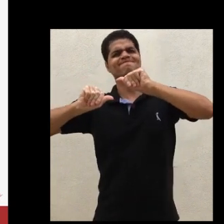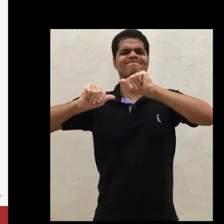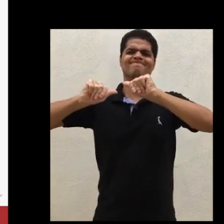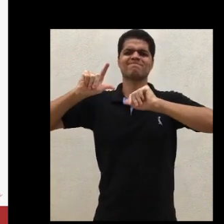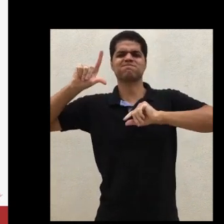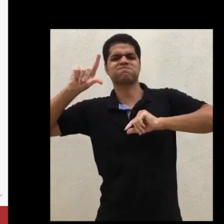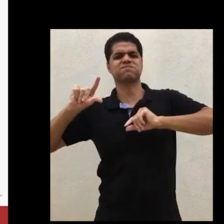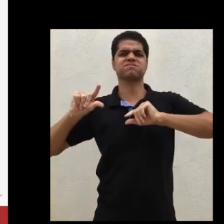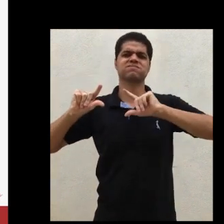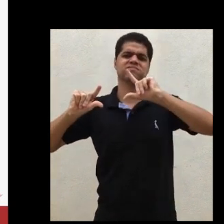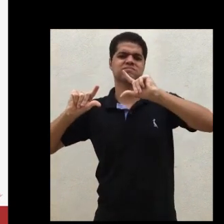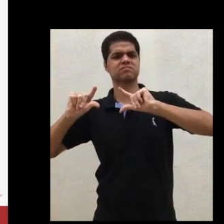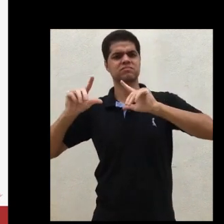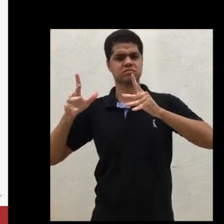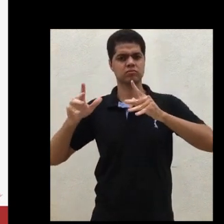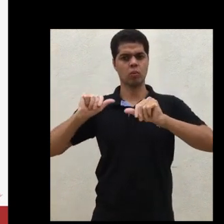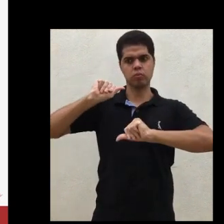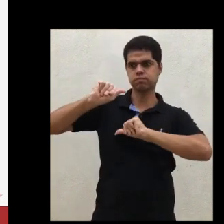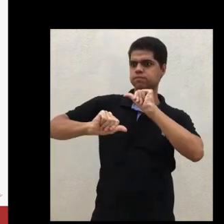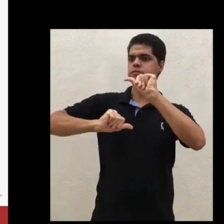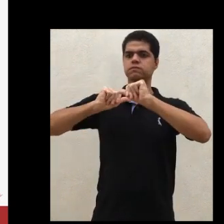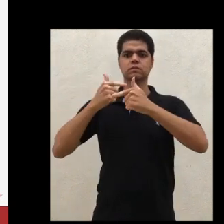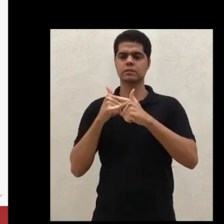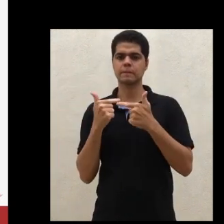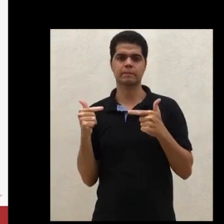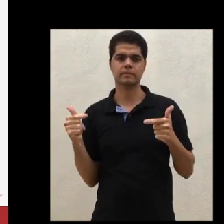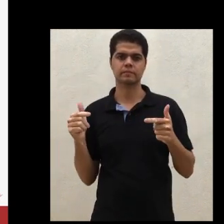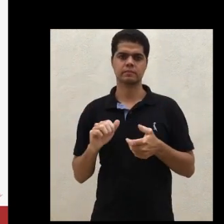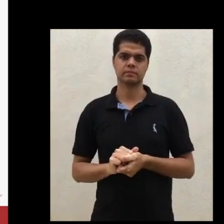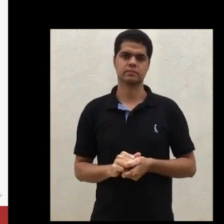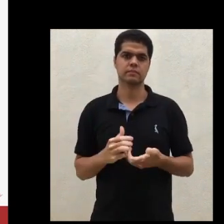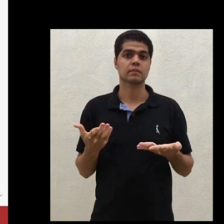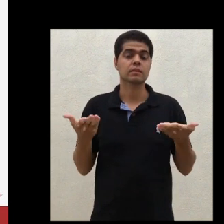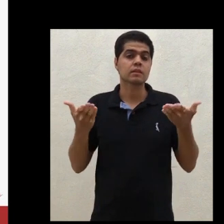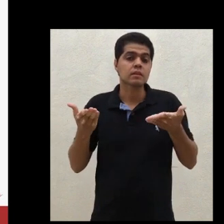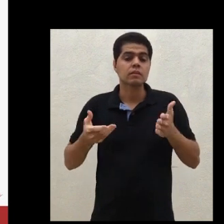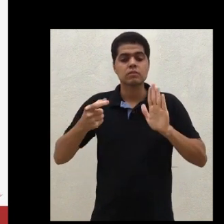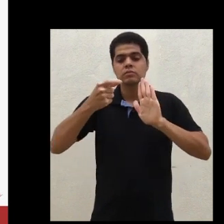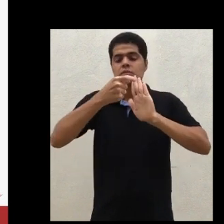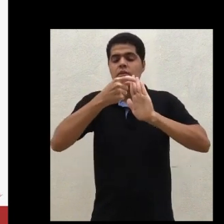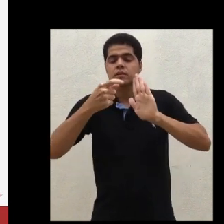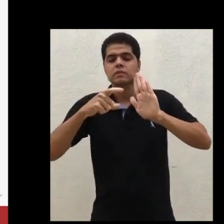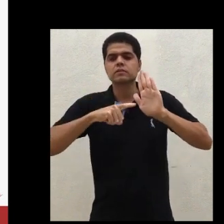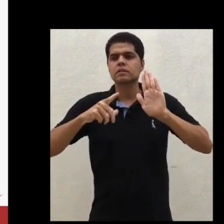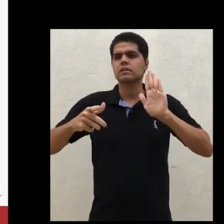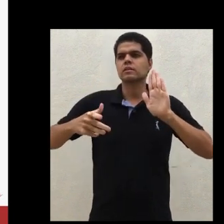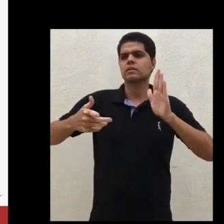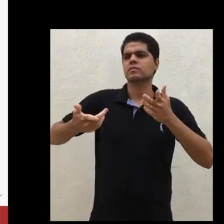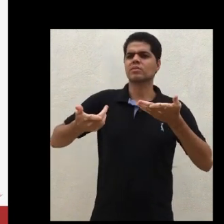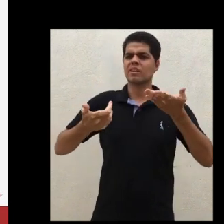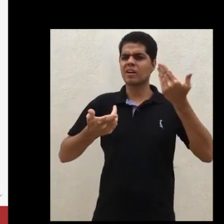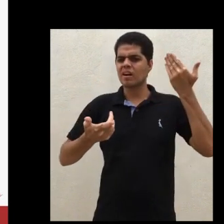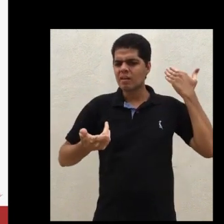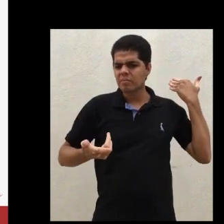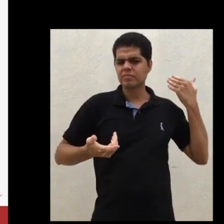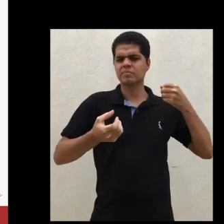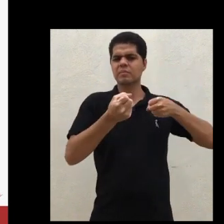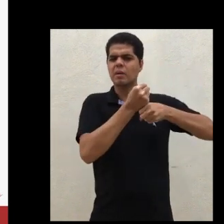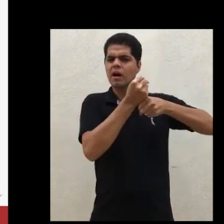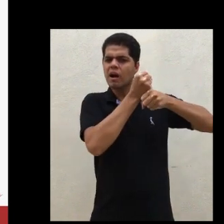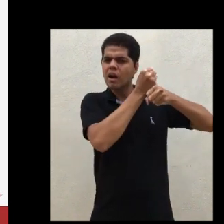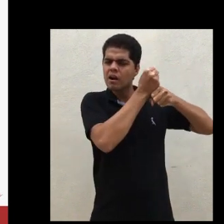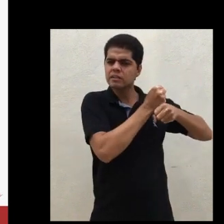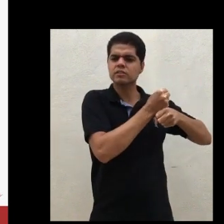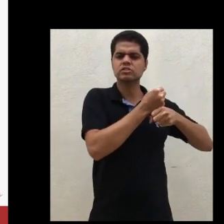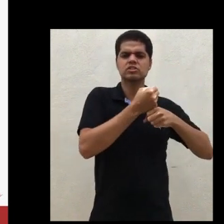cá. Né? Mudou muito pouco. Embora a gente tenha essa característica, ser uma linguagem de programação pouco falada,